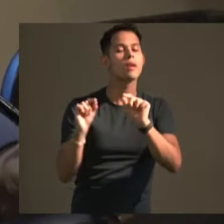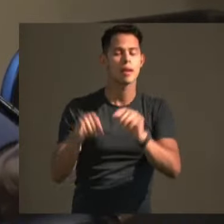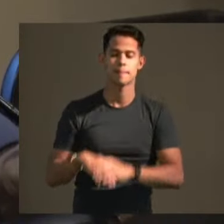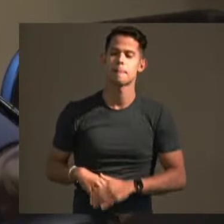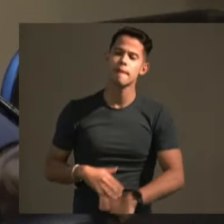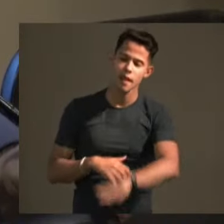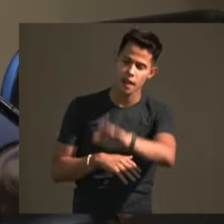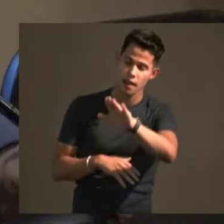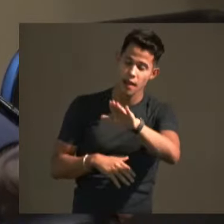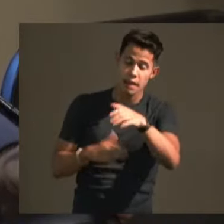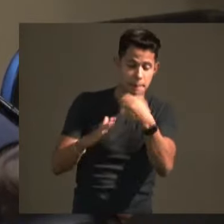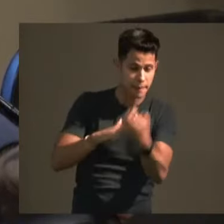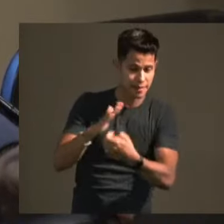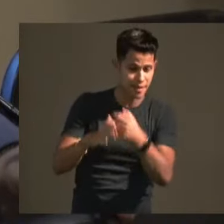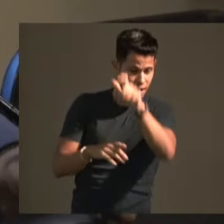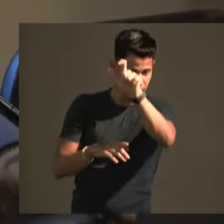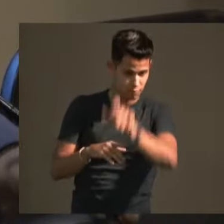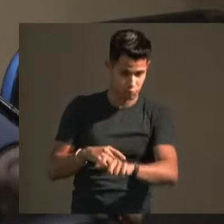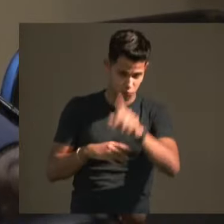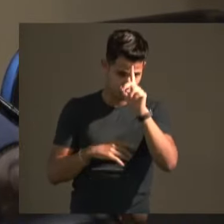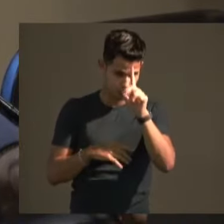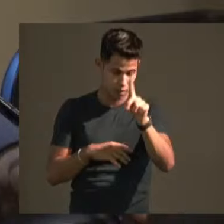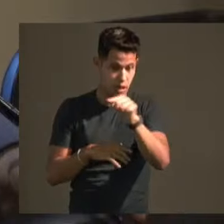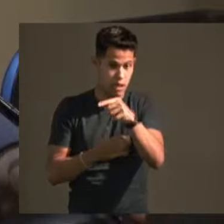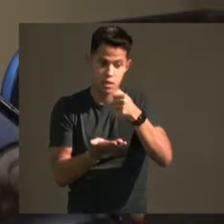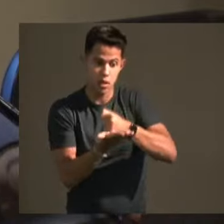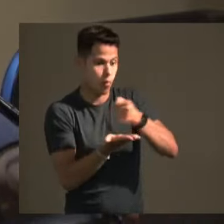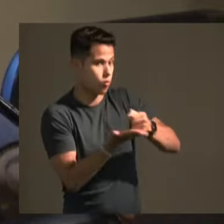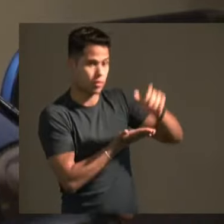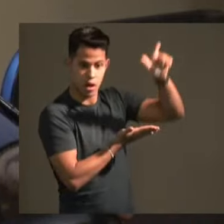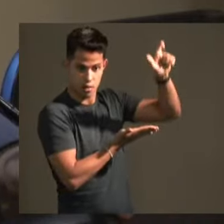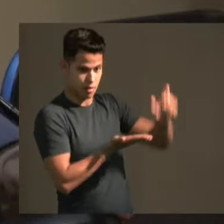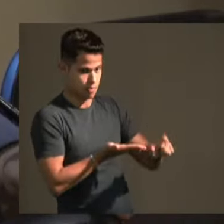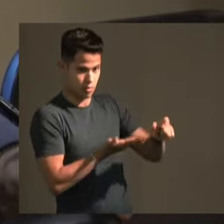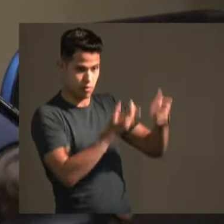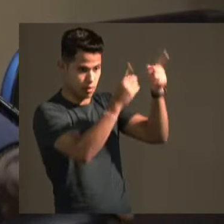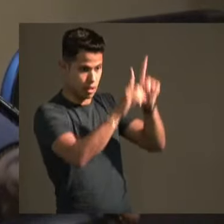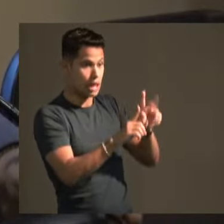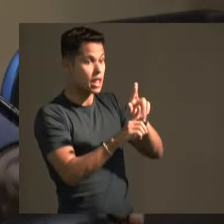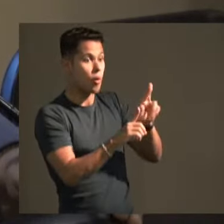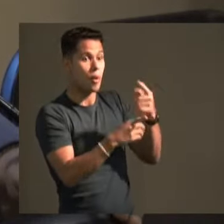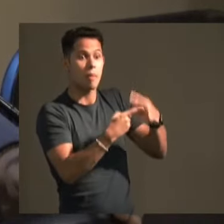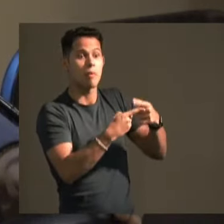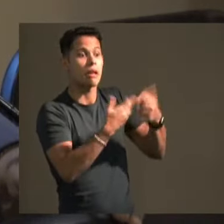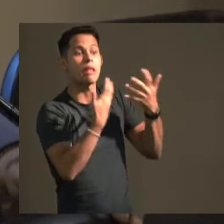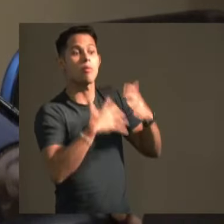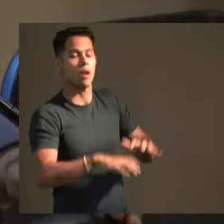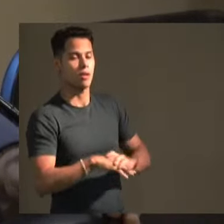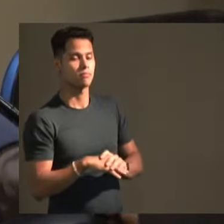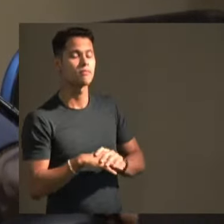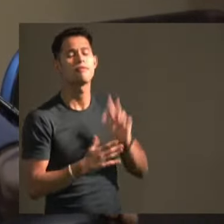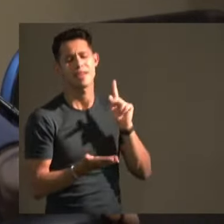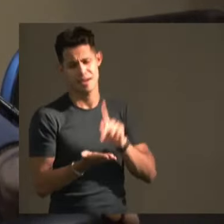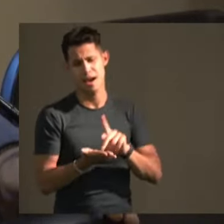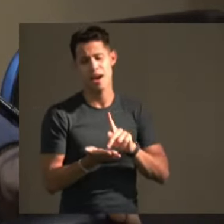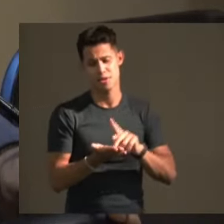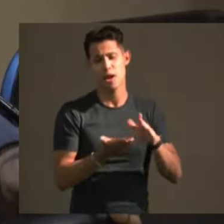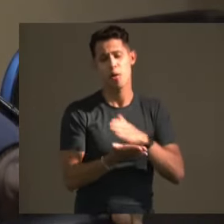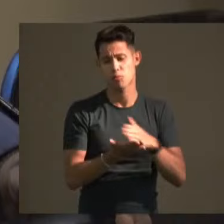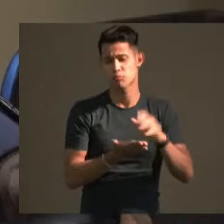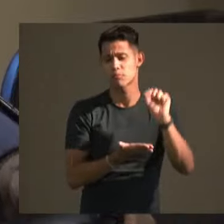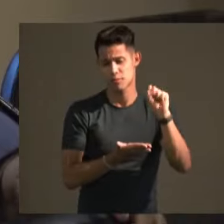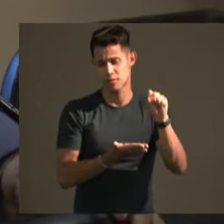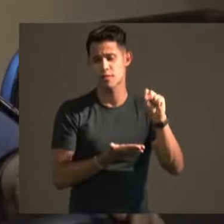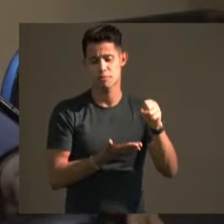ele não contrata a pessoa com deficiência porque não quer. Muitos, é verdade, não contrata porque não